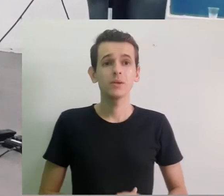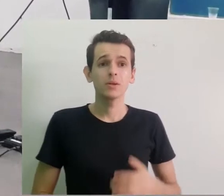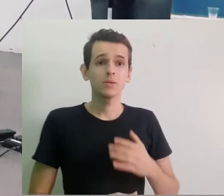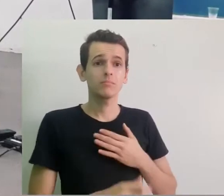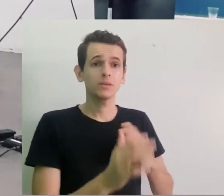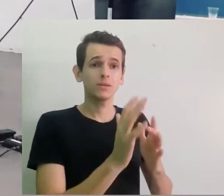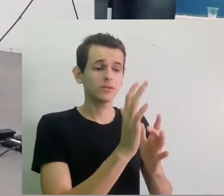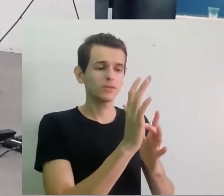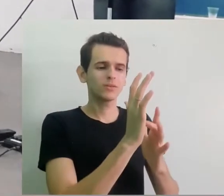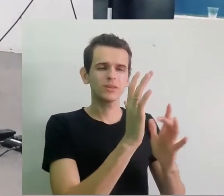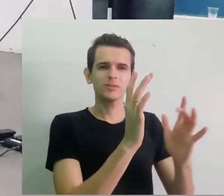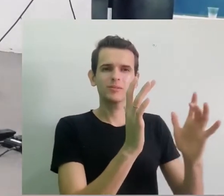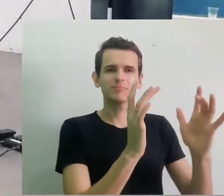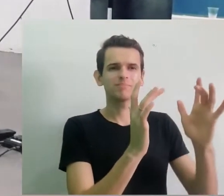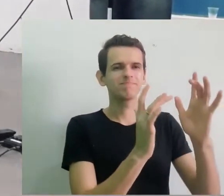Meu